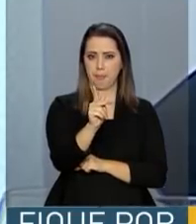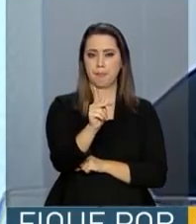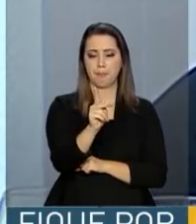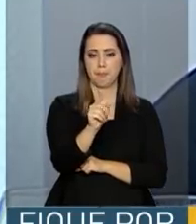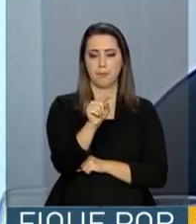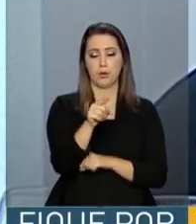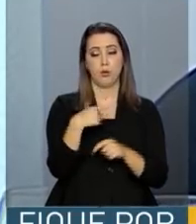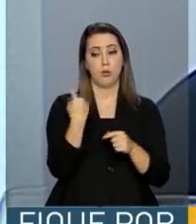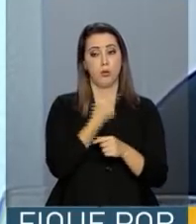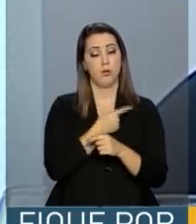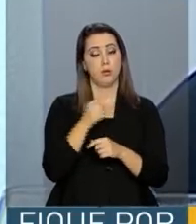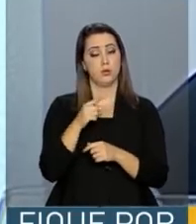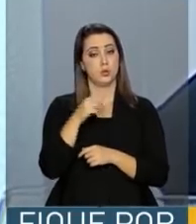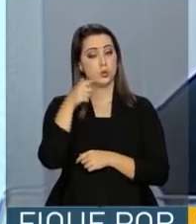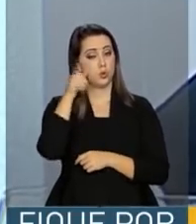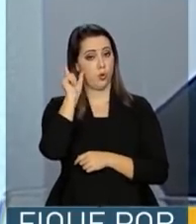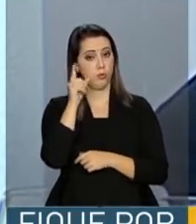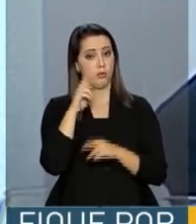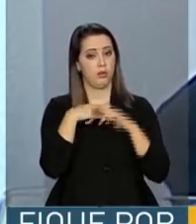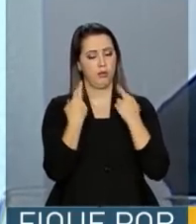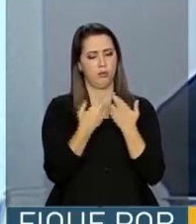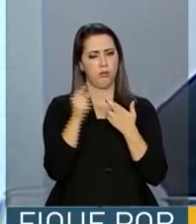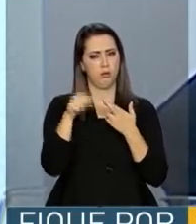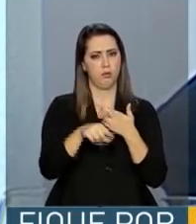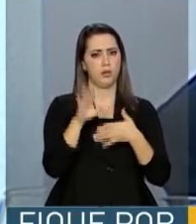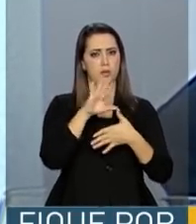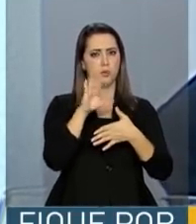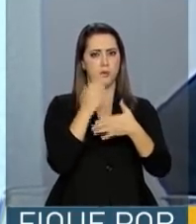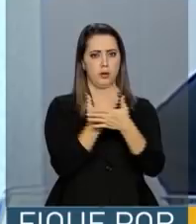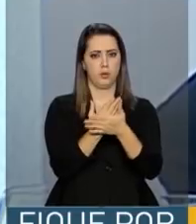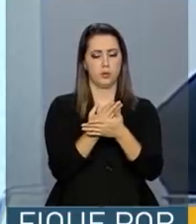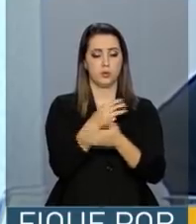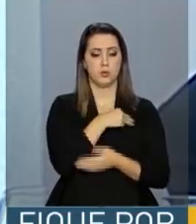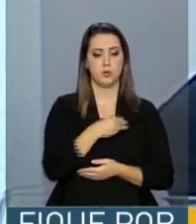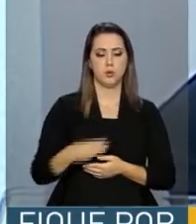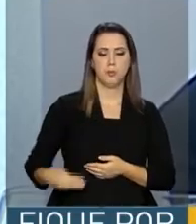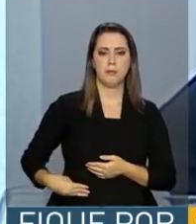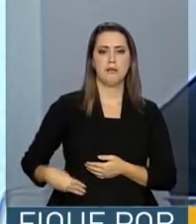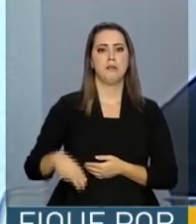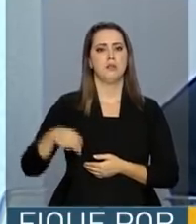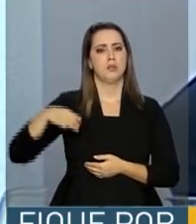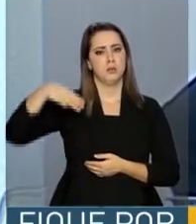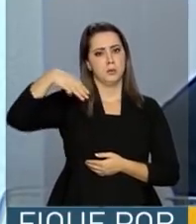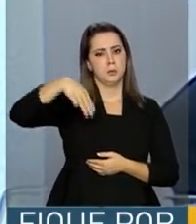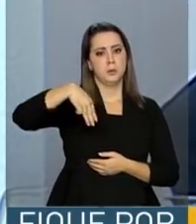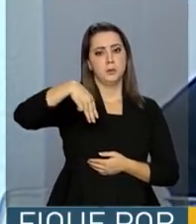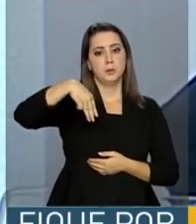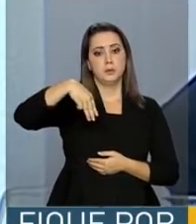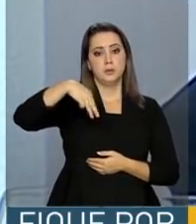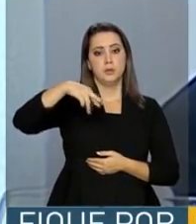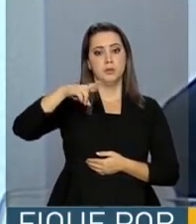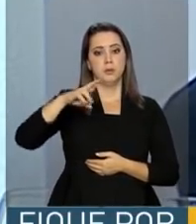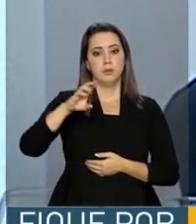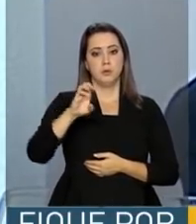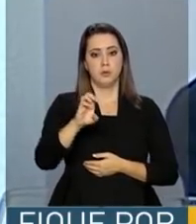dos países associados eo elias aloísio pode trazer-nos vários feitos que nós praticamos